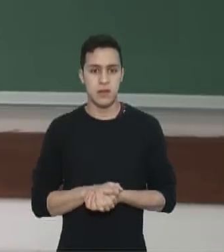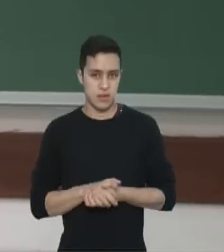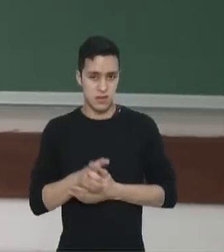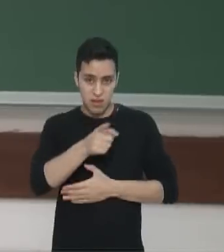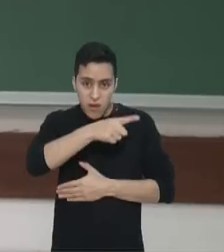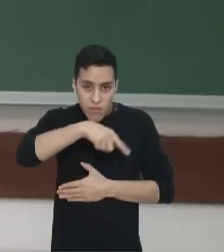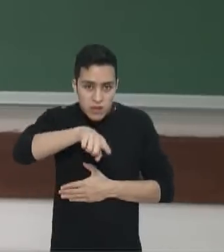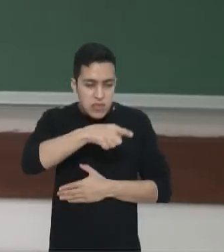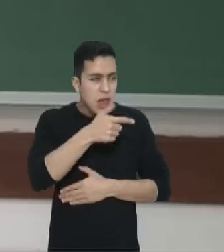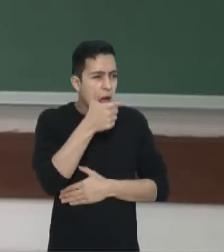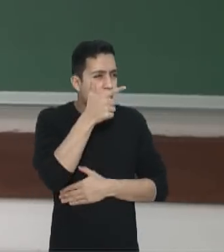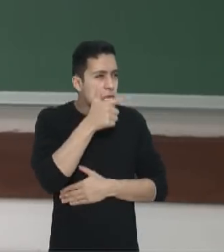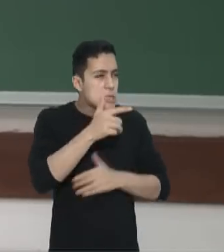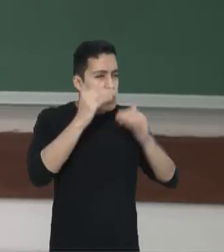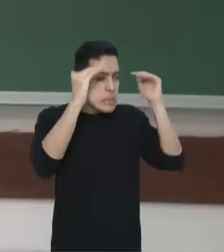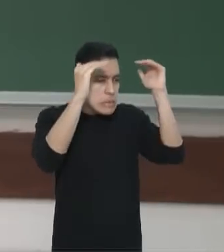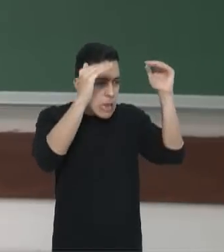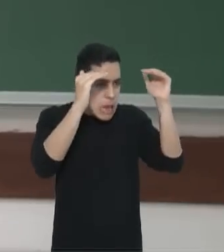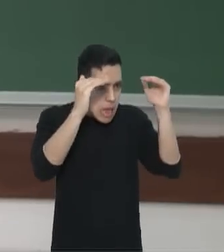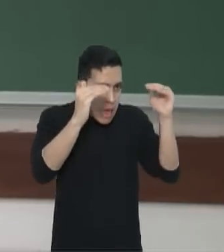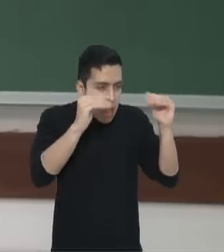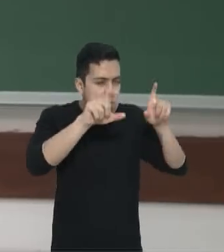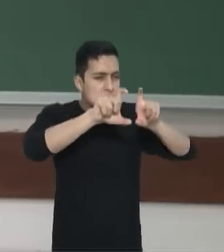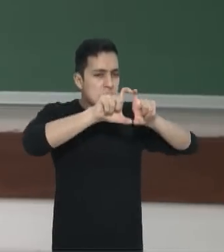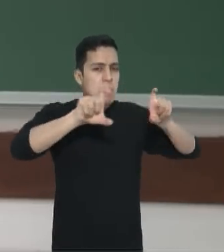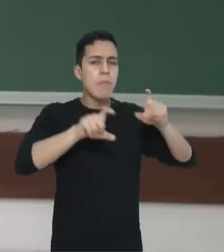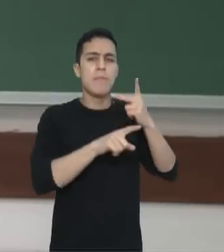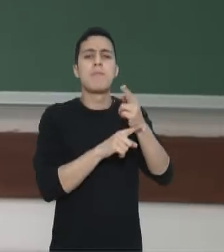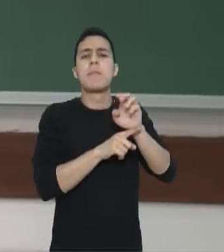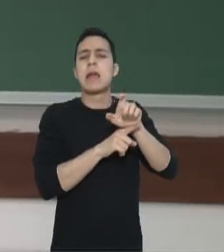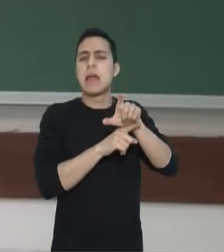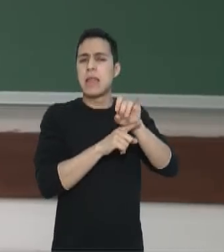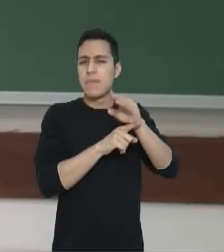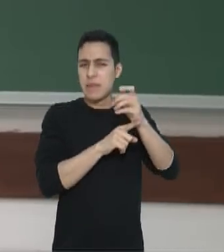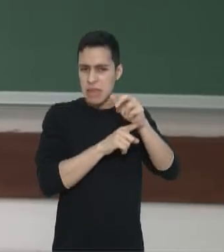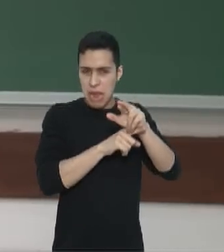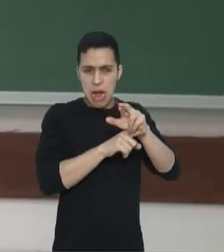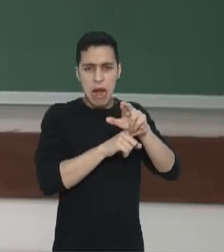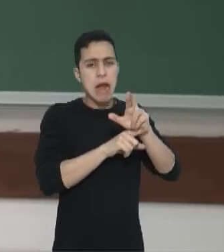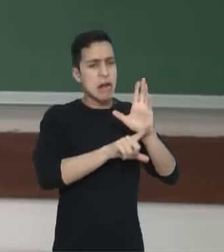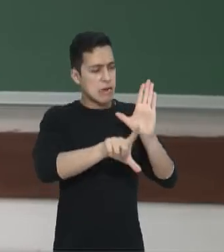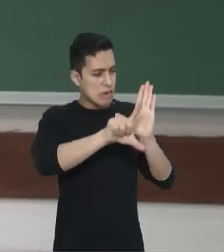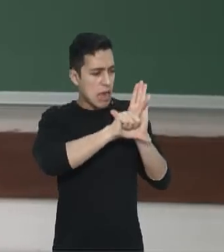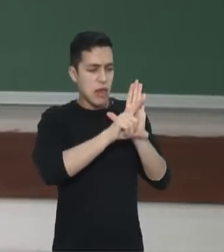Identificou, organizou as partes que compõem essa preliminar da lei? Então, confira.